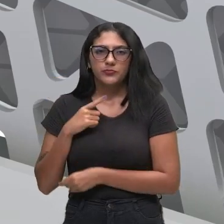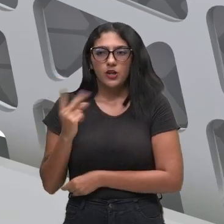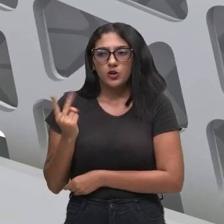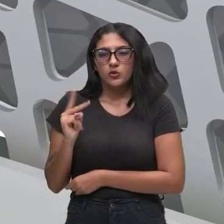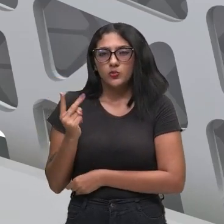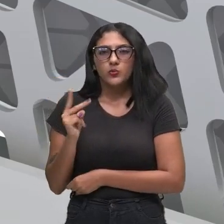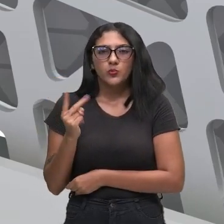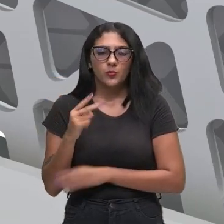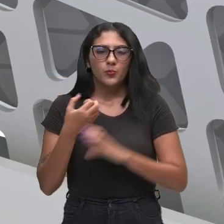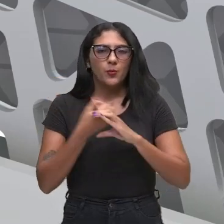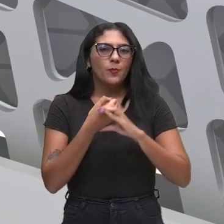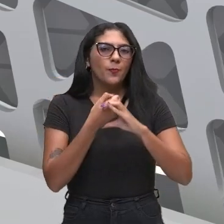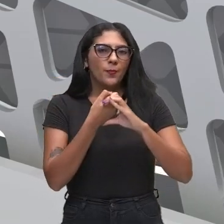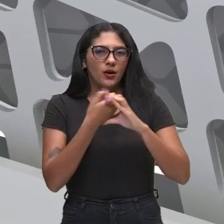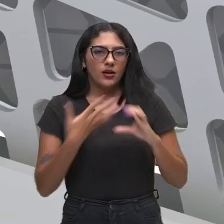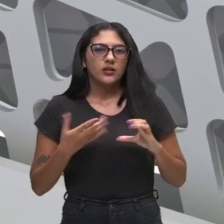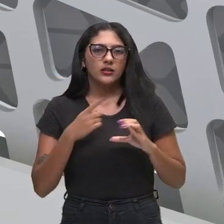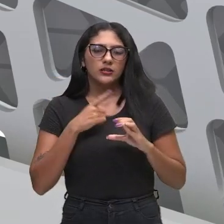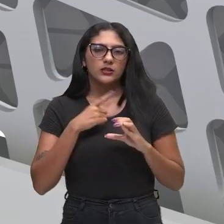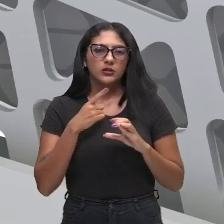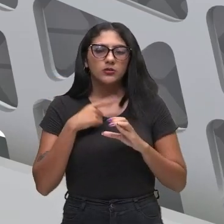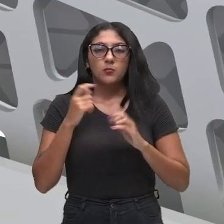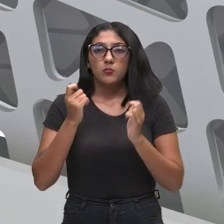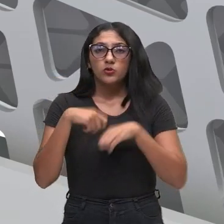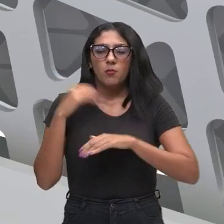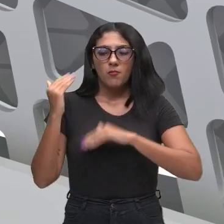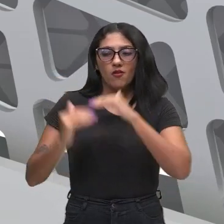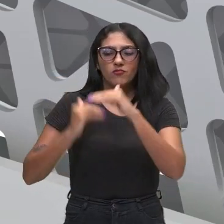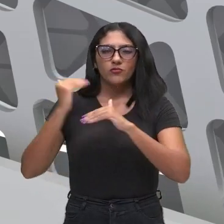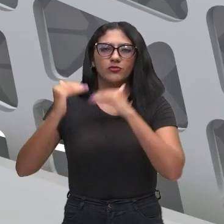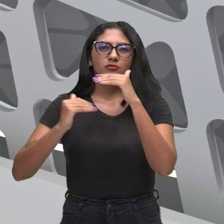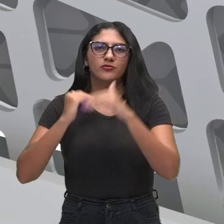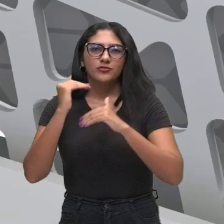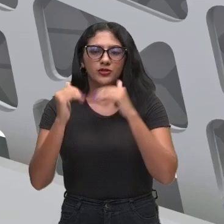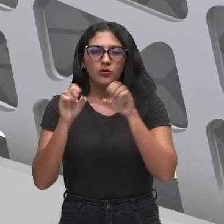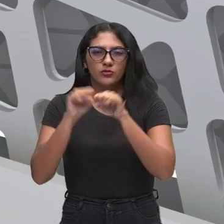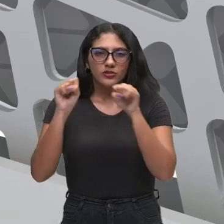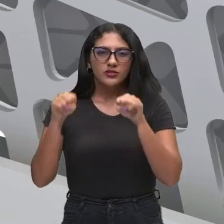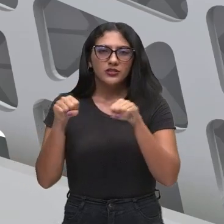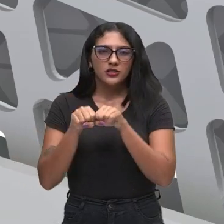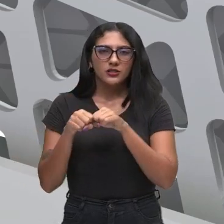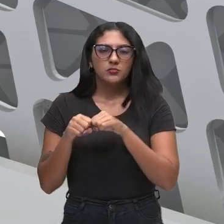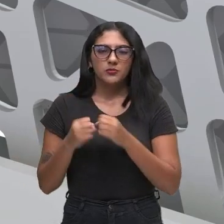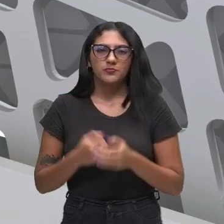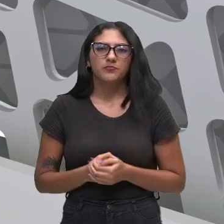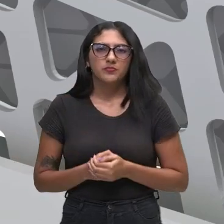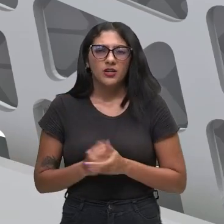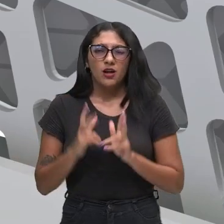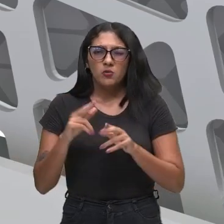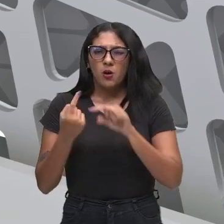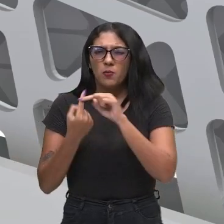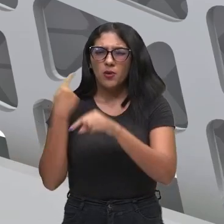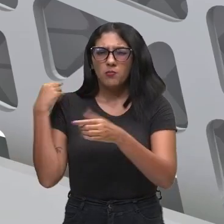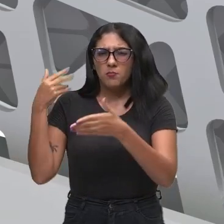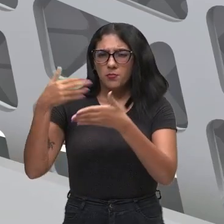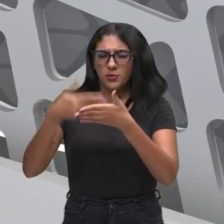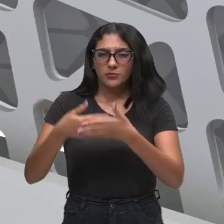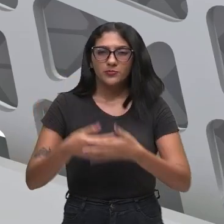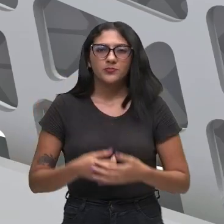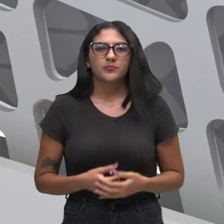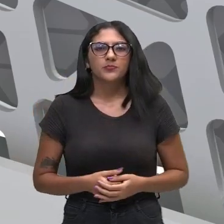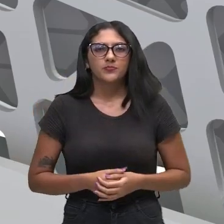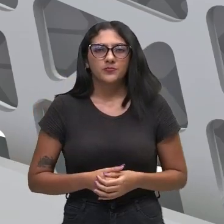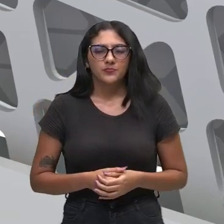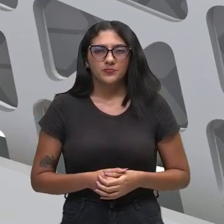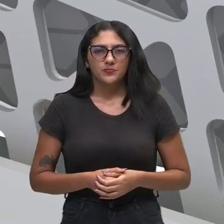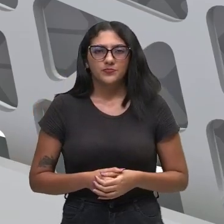uma classificação para o avanço, né, a evolução dessas máquinas, como aconteceram desde aquela época até hoje. Tá? Então